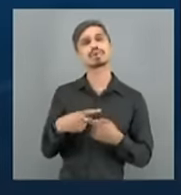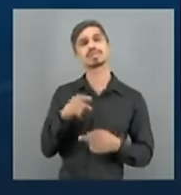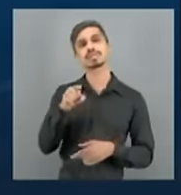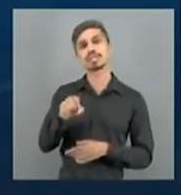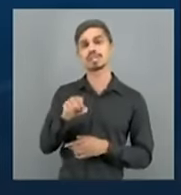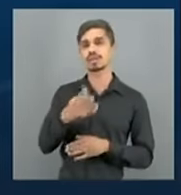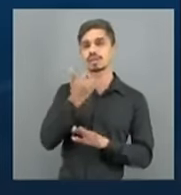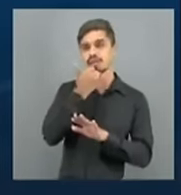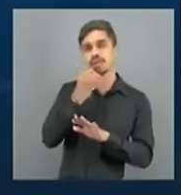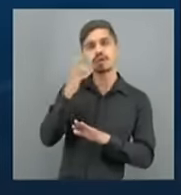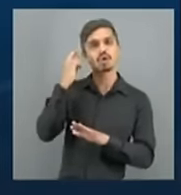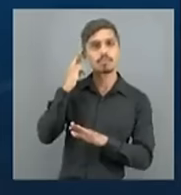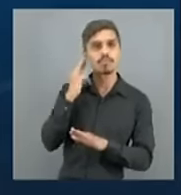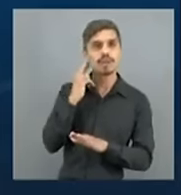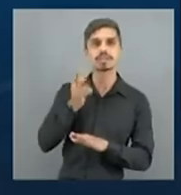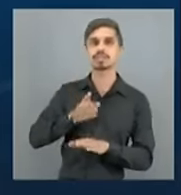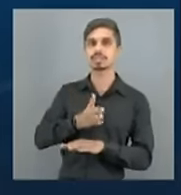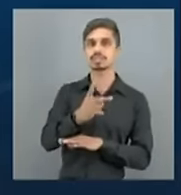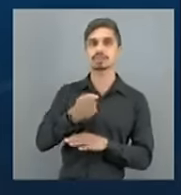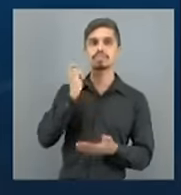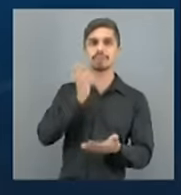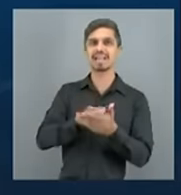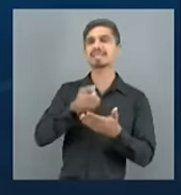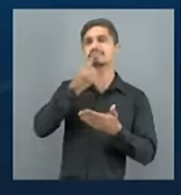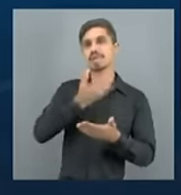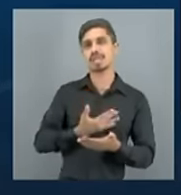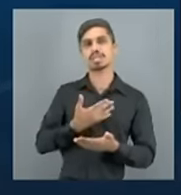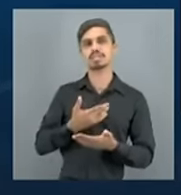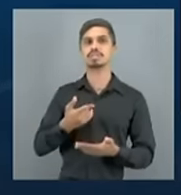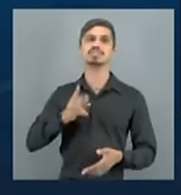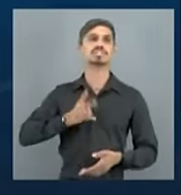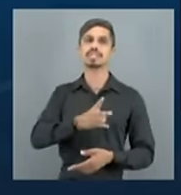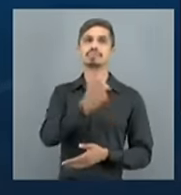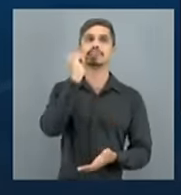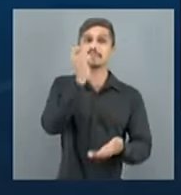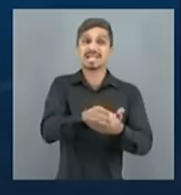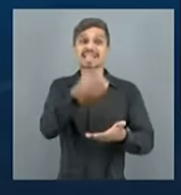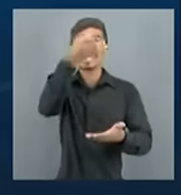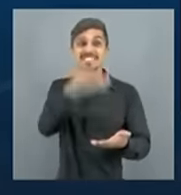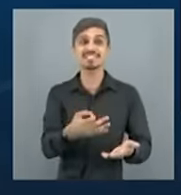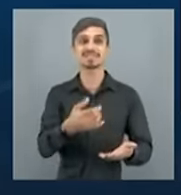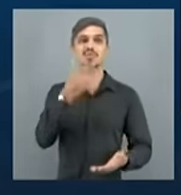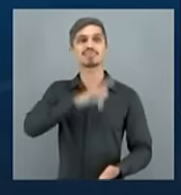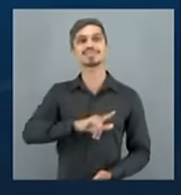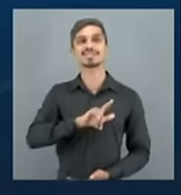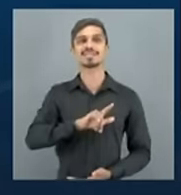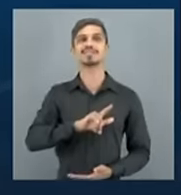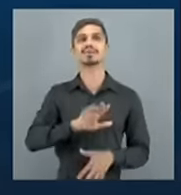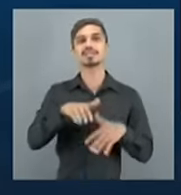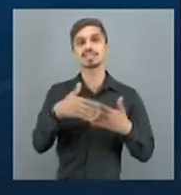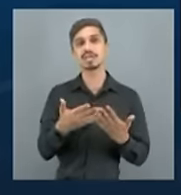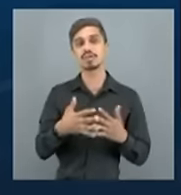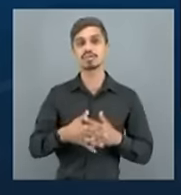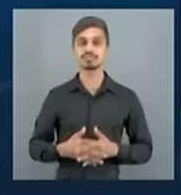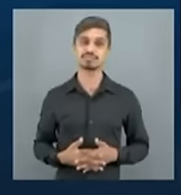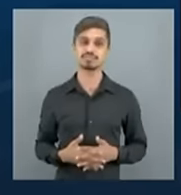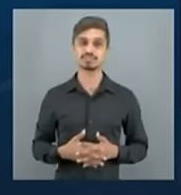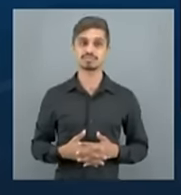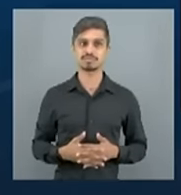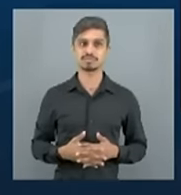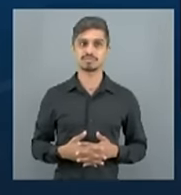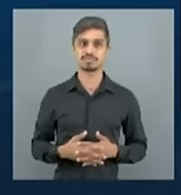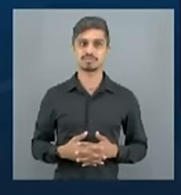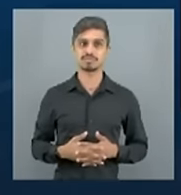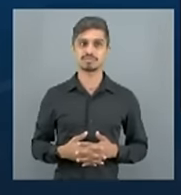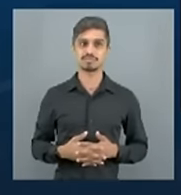com todo respeito, eu sempre paguei muito bem pra esses caras, né? Eu sempre paguei muito bem. Então, tipo assim, eu vou falar porque